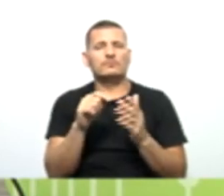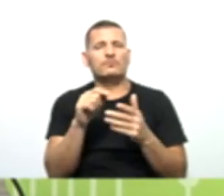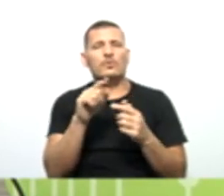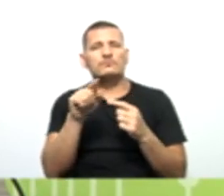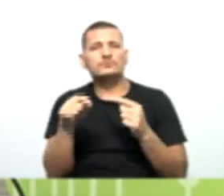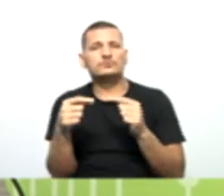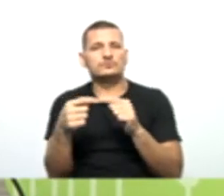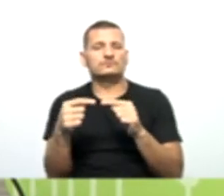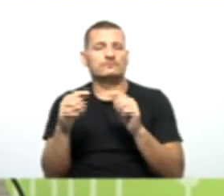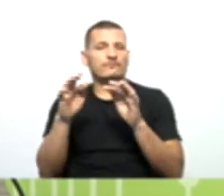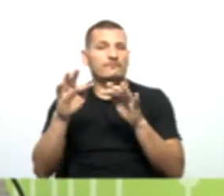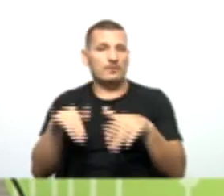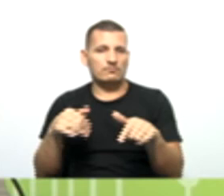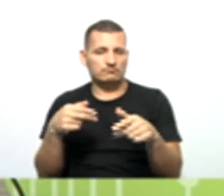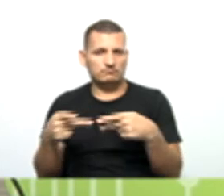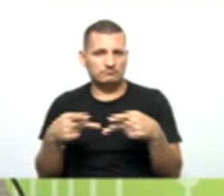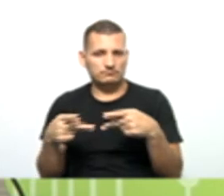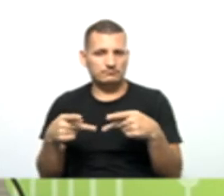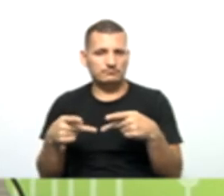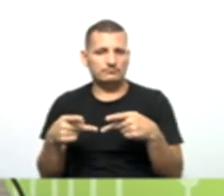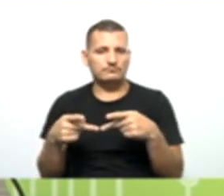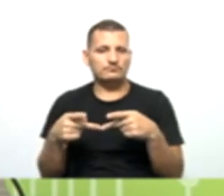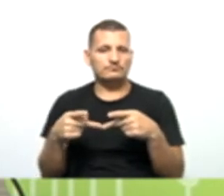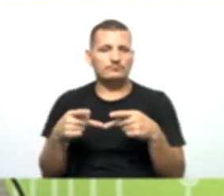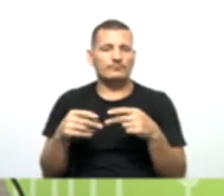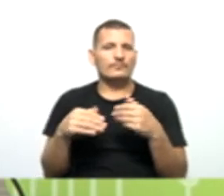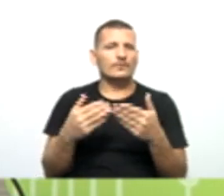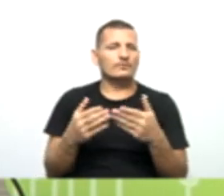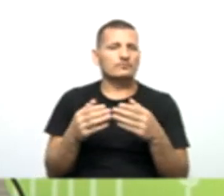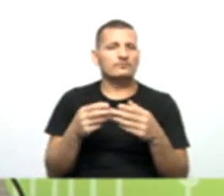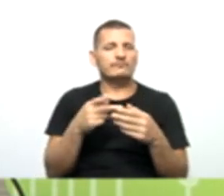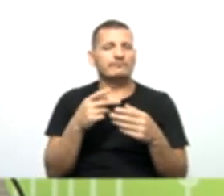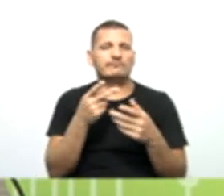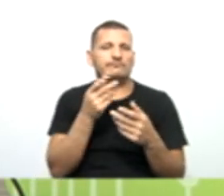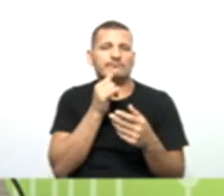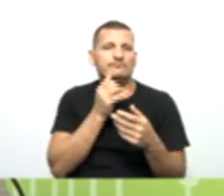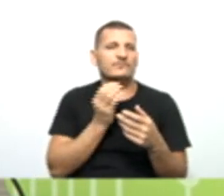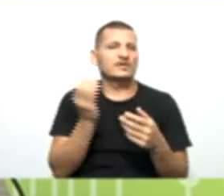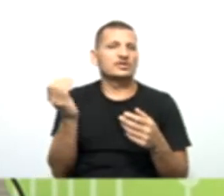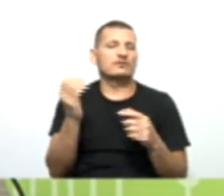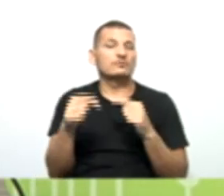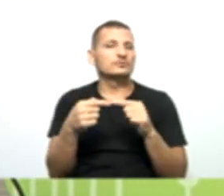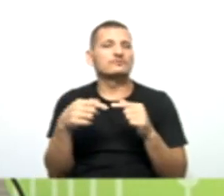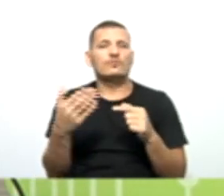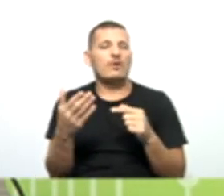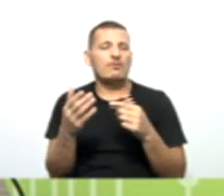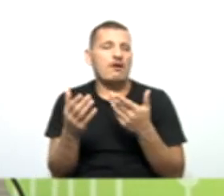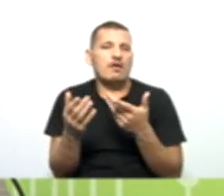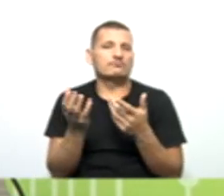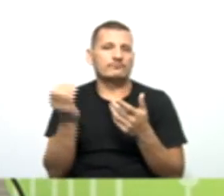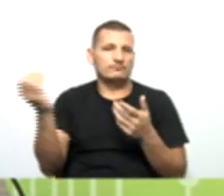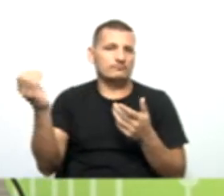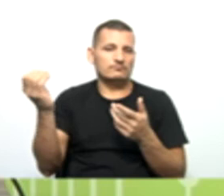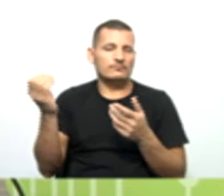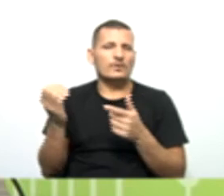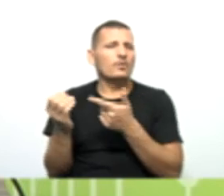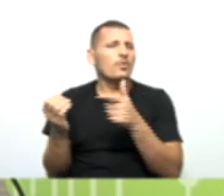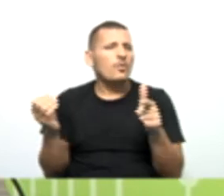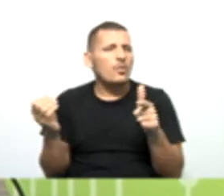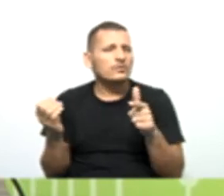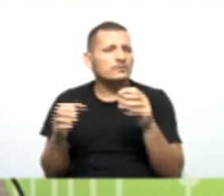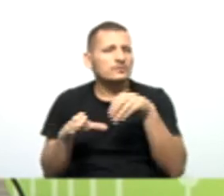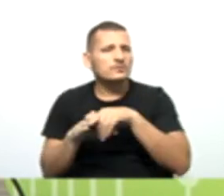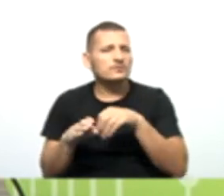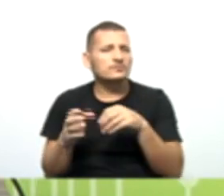objetivo final do projeto. Então, qual é o objetivo? A gente estava falando sobre viagem, né? Qual é o objetivo maior? É a viagem propriamente dita. Quais são as outras atividades que